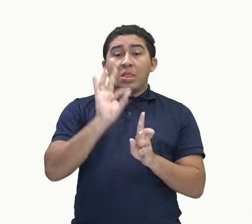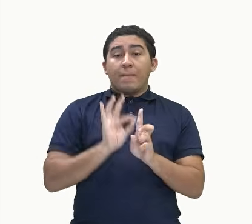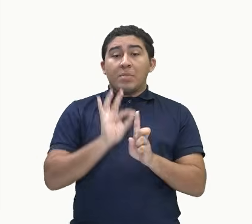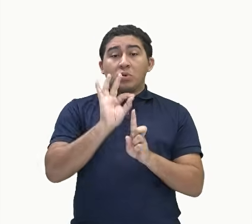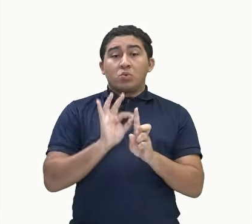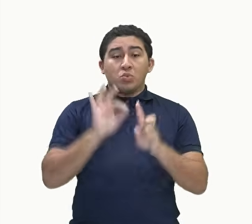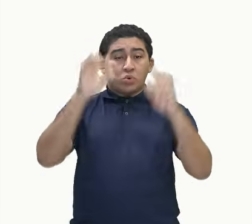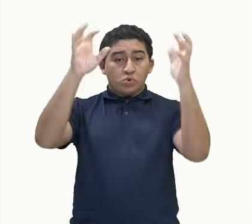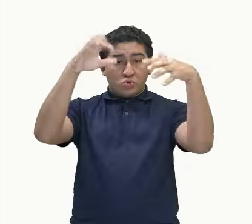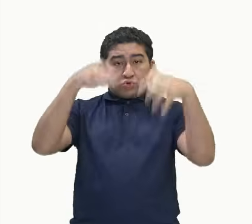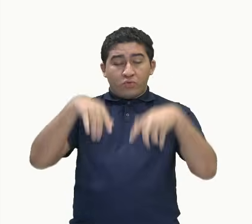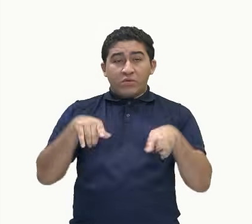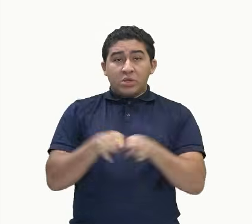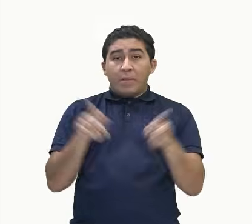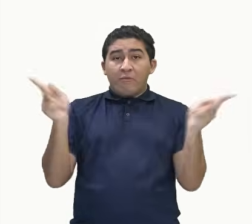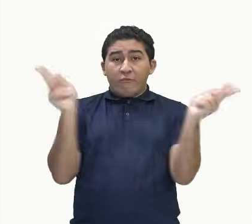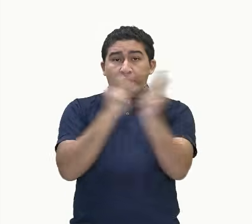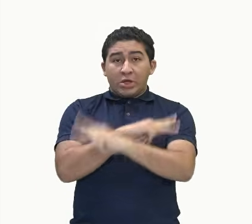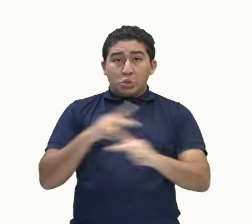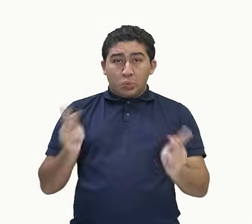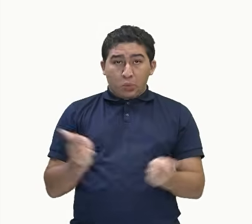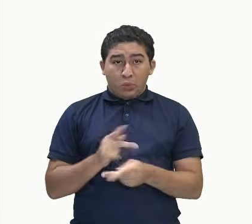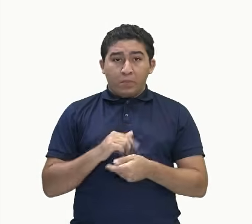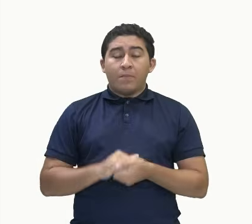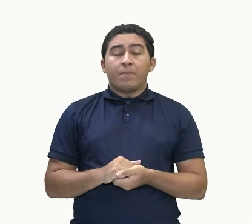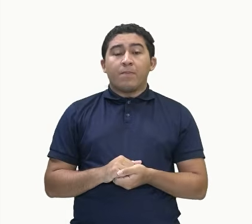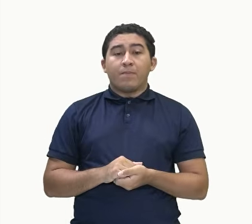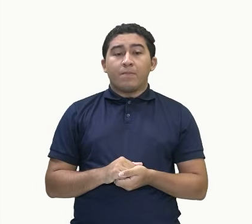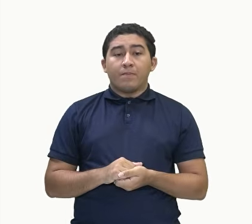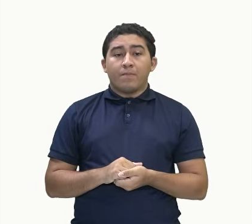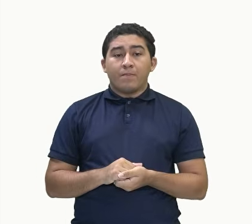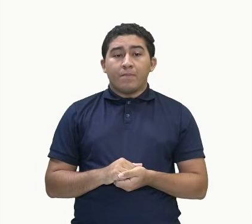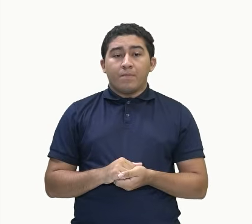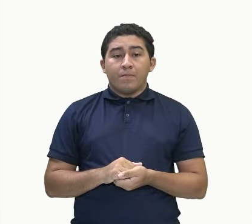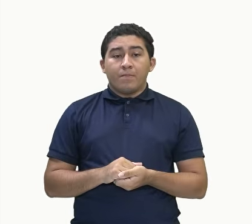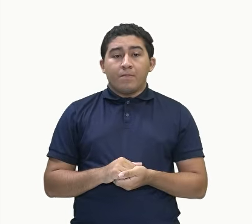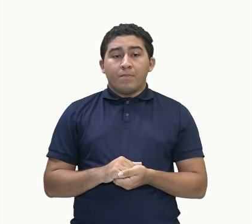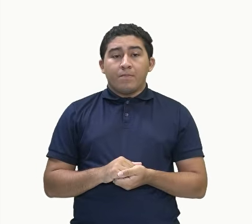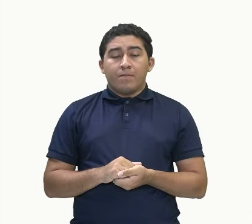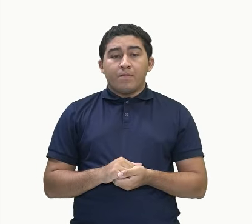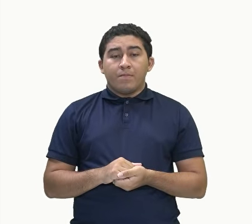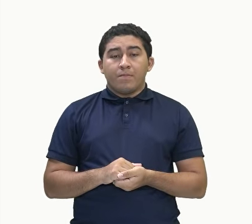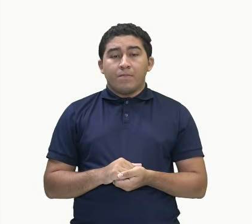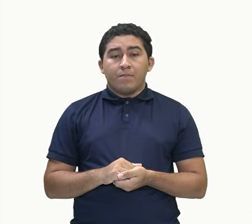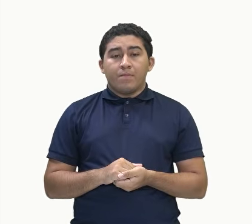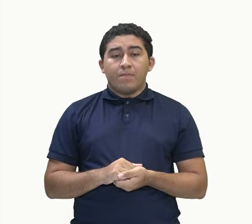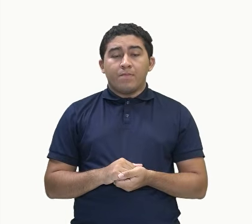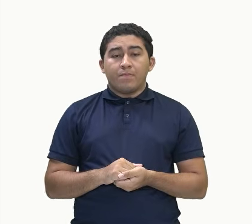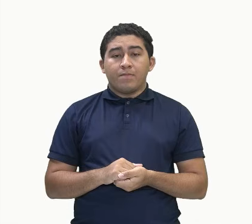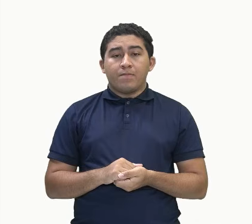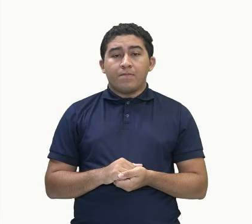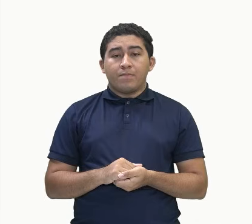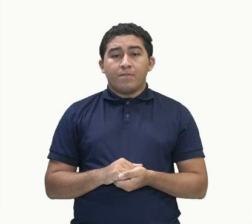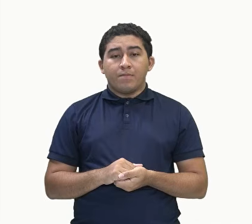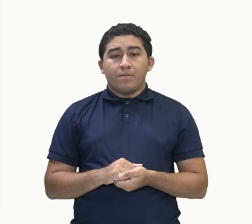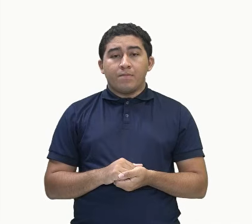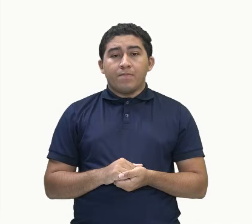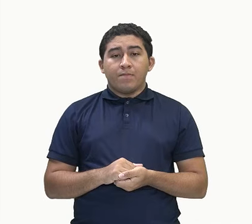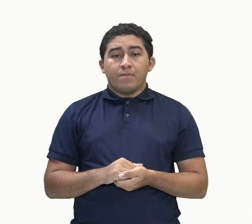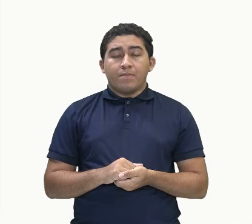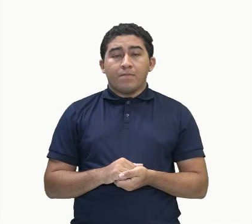pela chuva e pelo vento, tá bom? Então, o tempo vai estar relacionado a uma